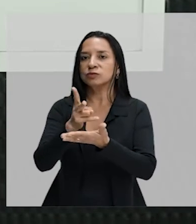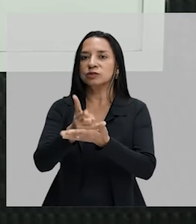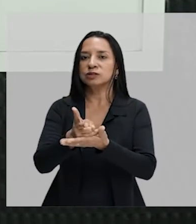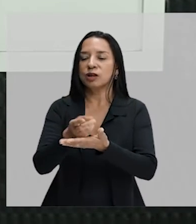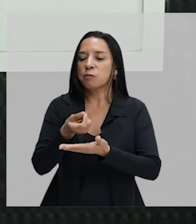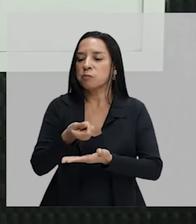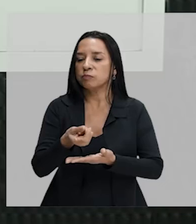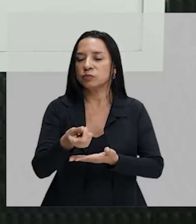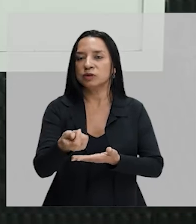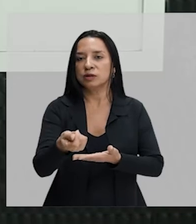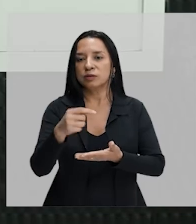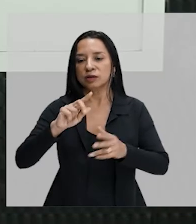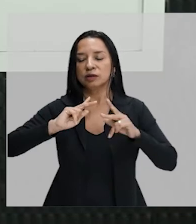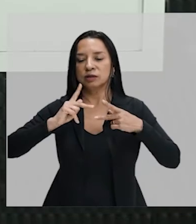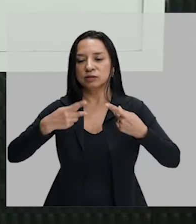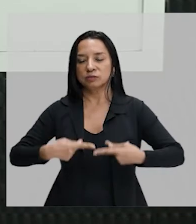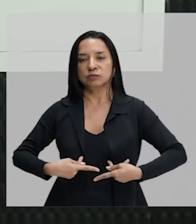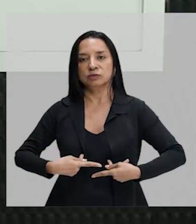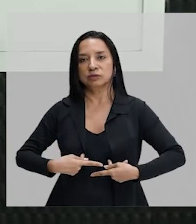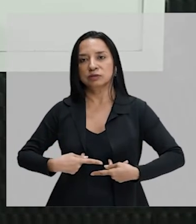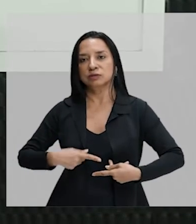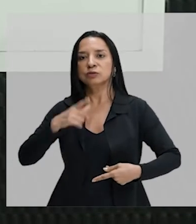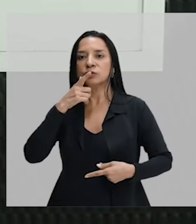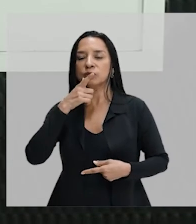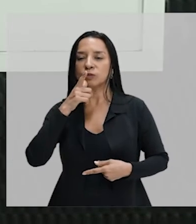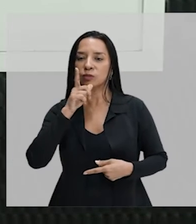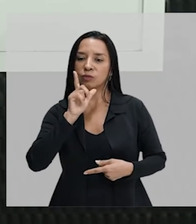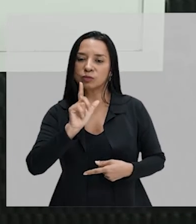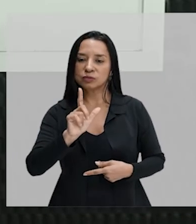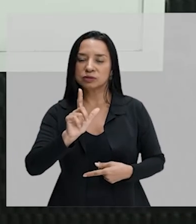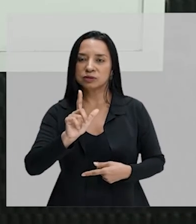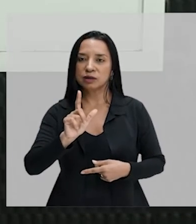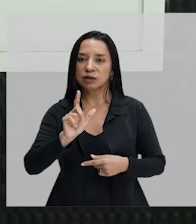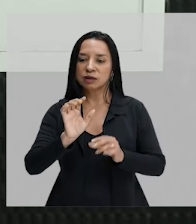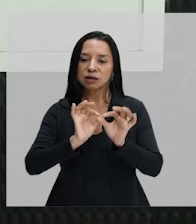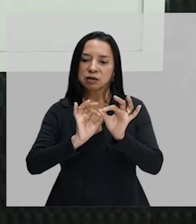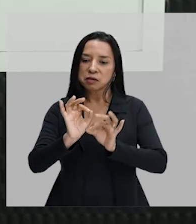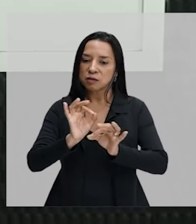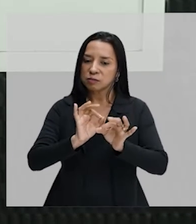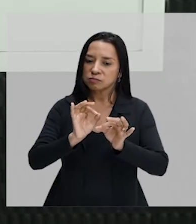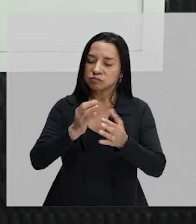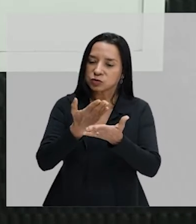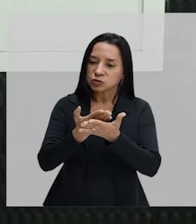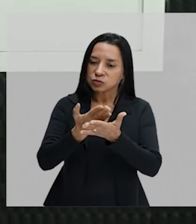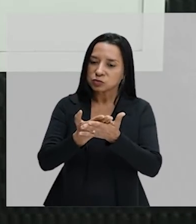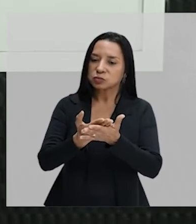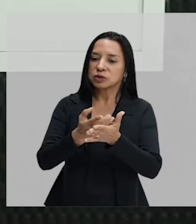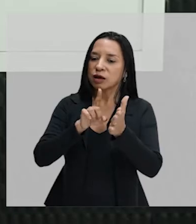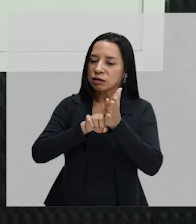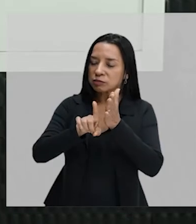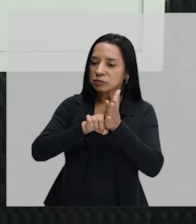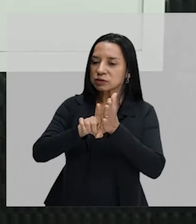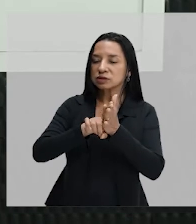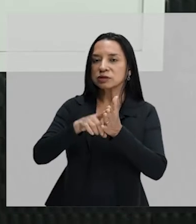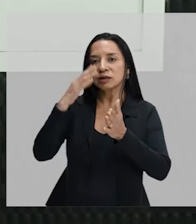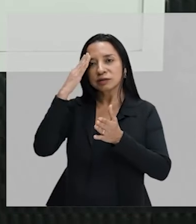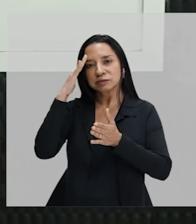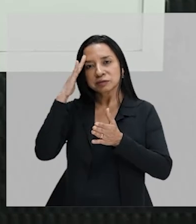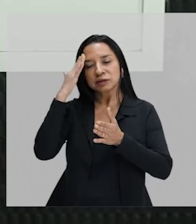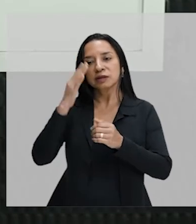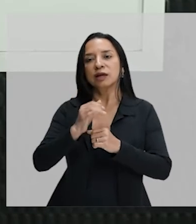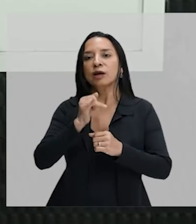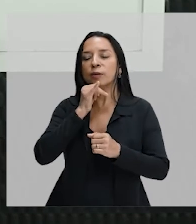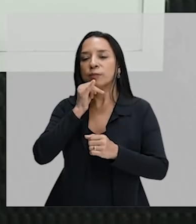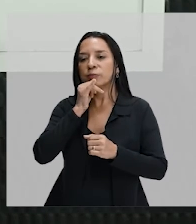Tá? A gente consegue, de forma latente, beber nesta fonte e entender desta forma. E ali, por